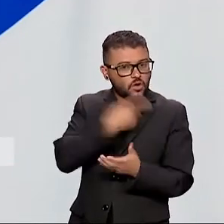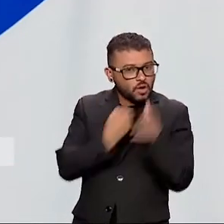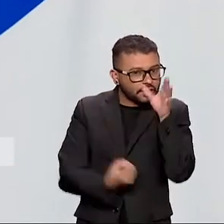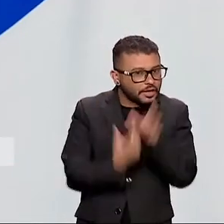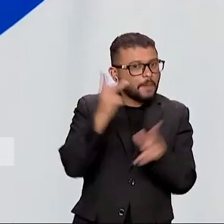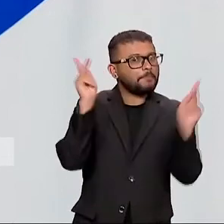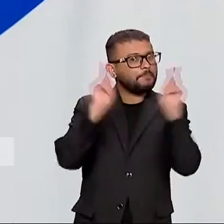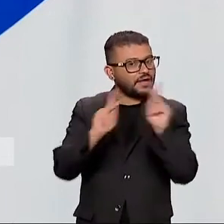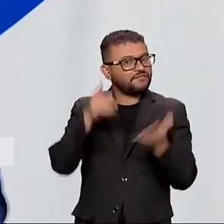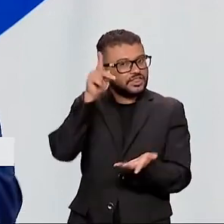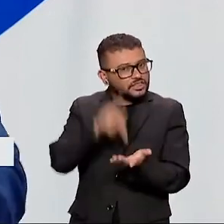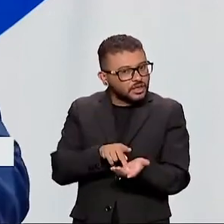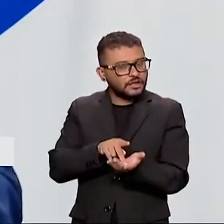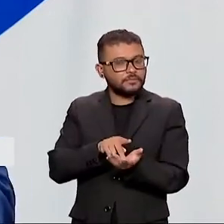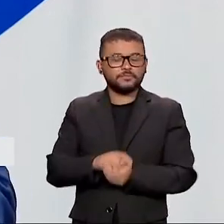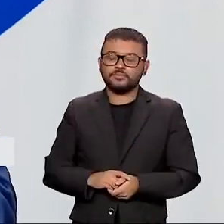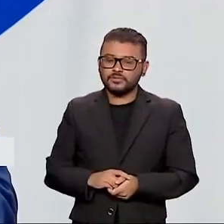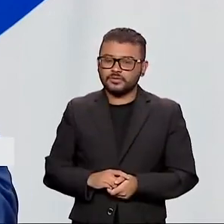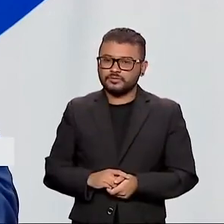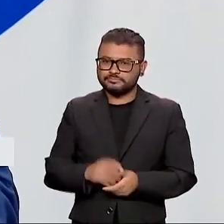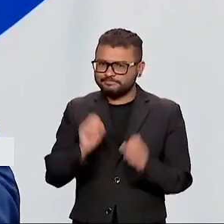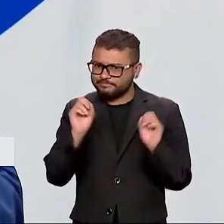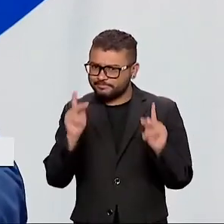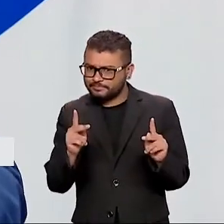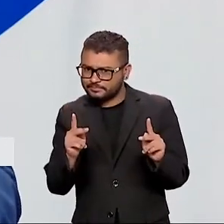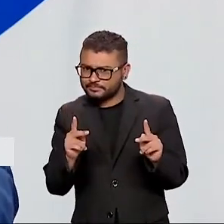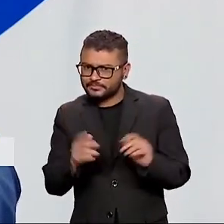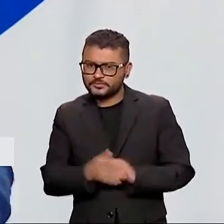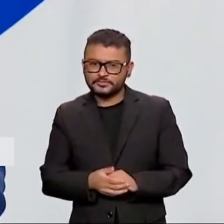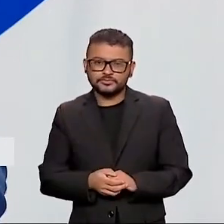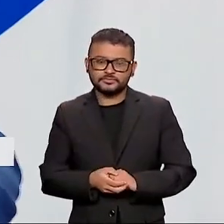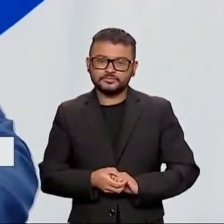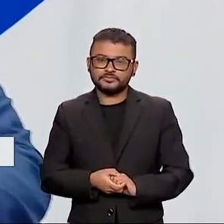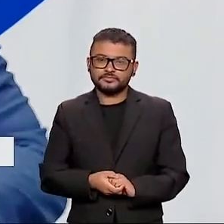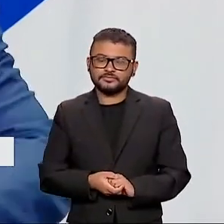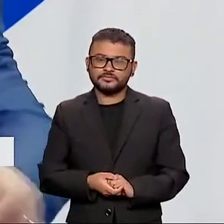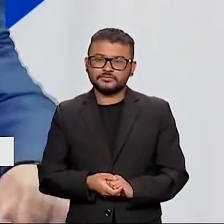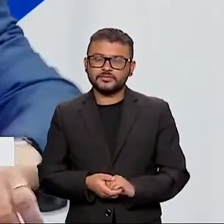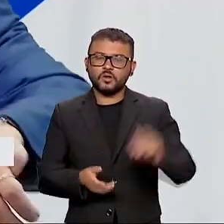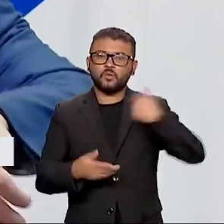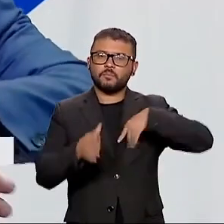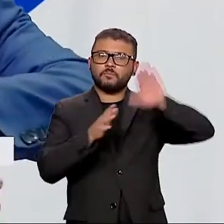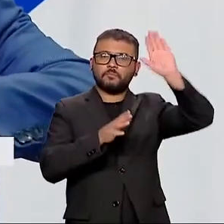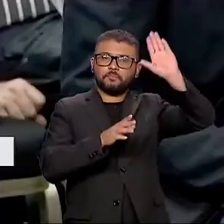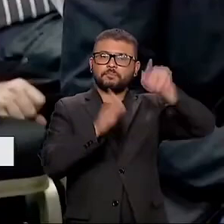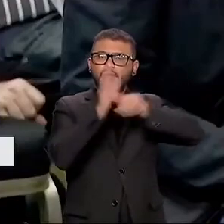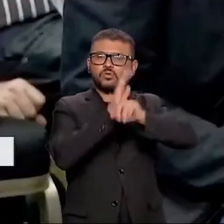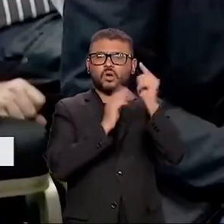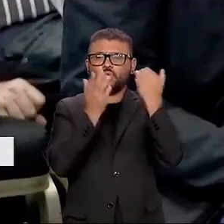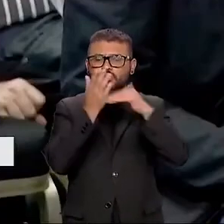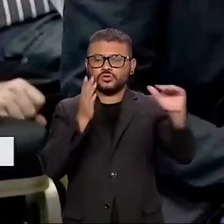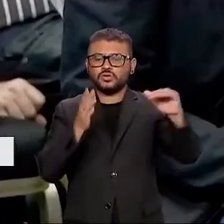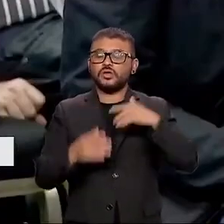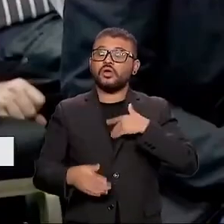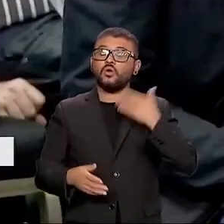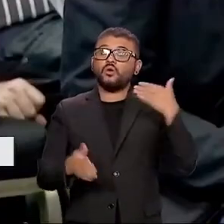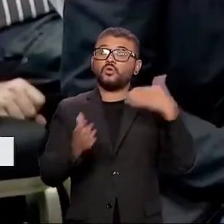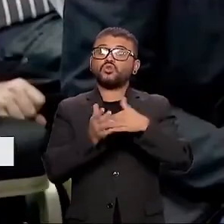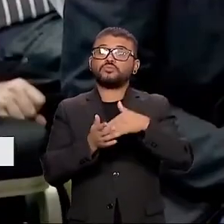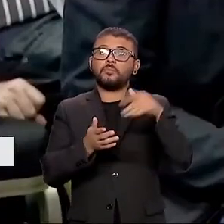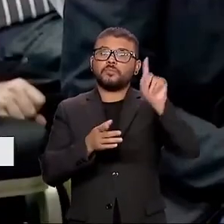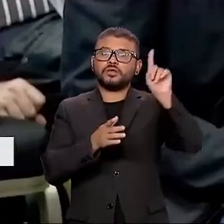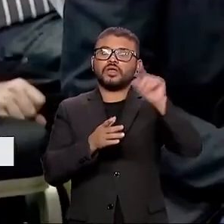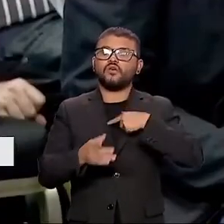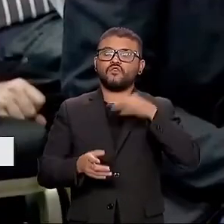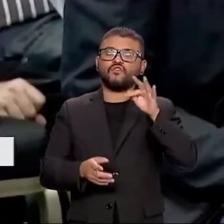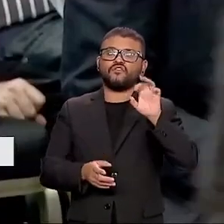paz. Pronto, gente. Última pergunta aqui, por favor, presidente. Aí a gente Bom dia, encerra. presidente Lula. Fernando Otero,